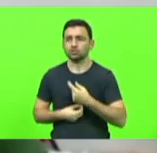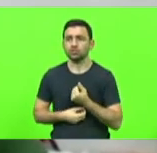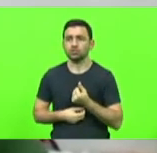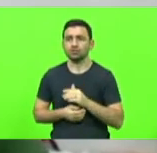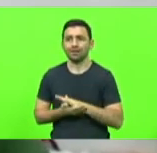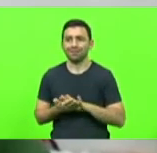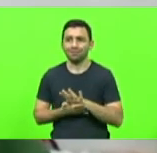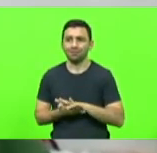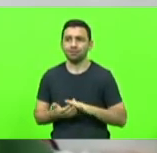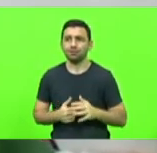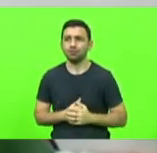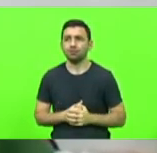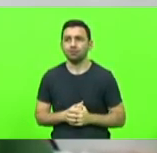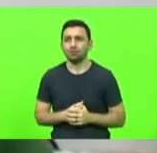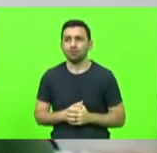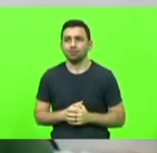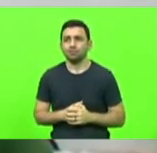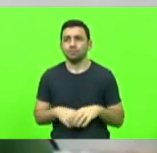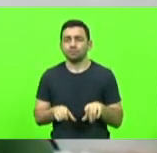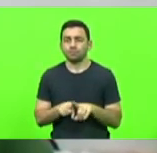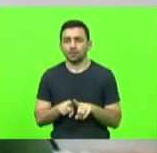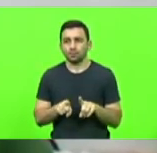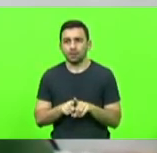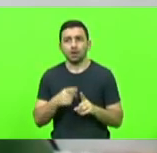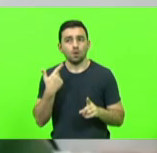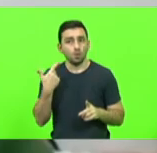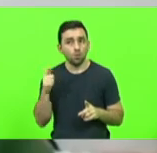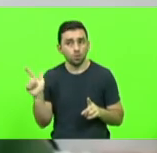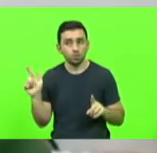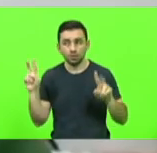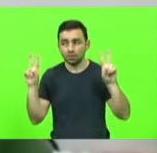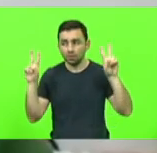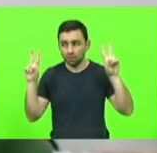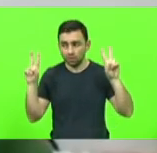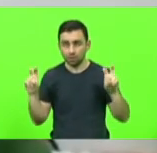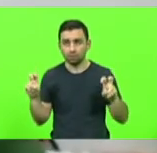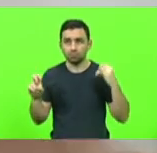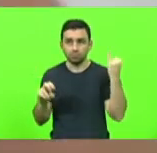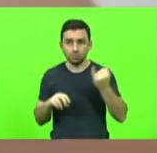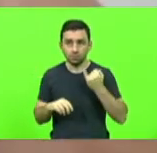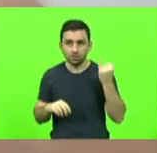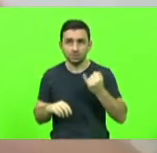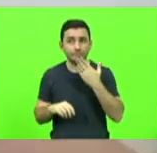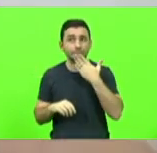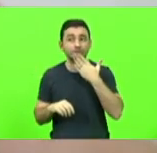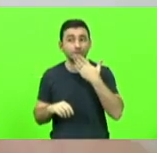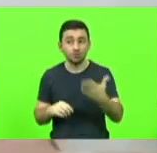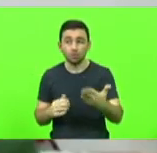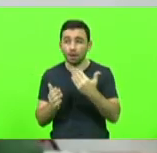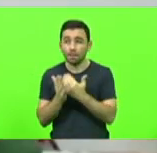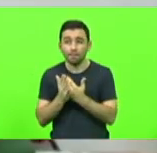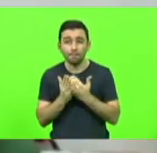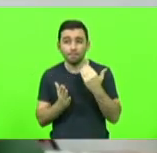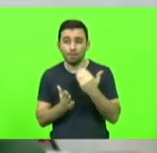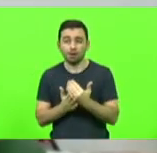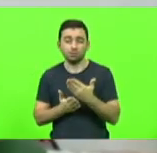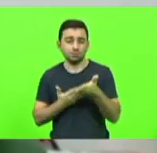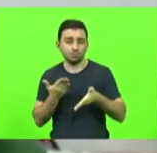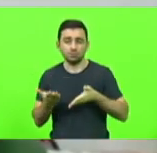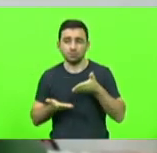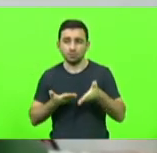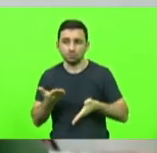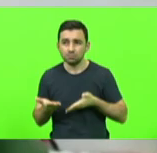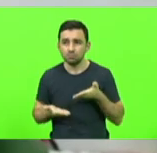aspas. Outro aspecto levantado é a alta demanda de atendimentos, o que leva à exaustão do